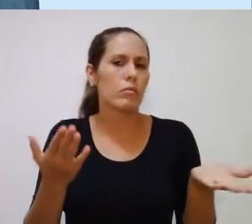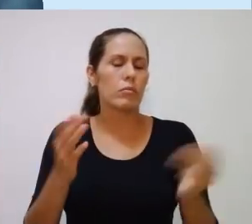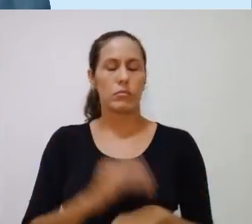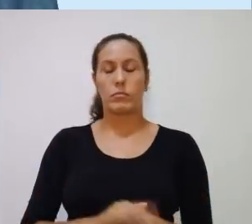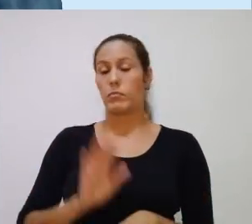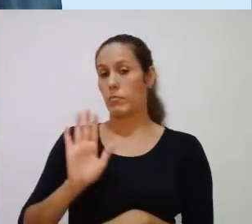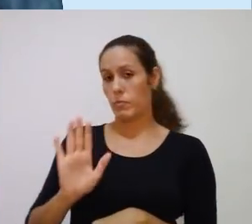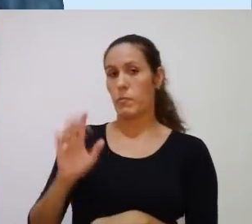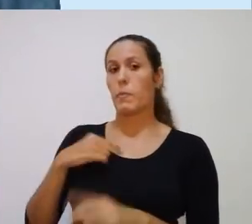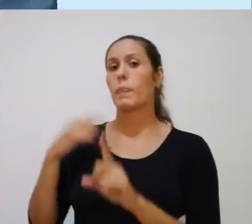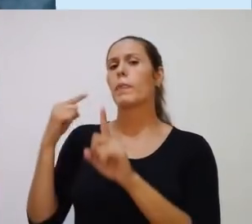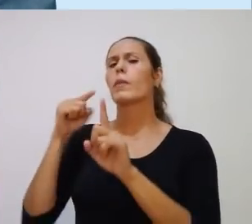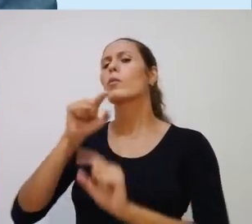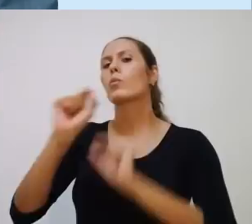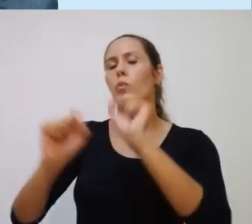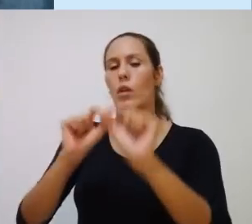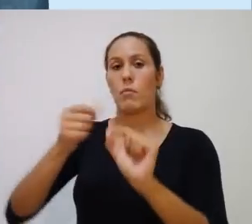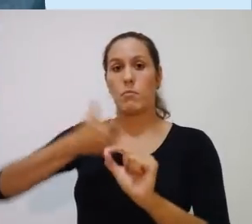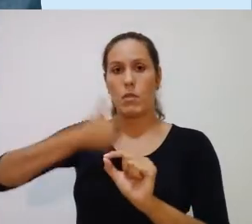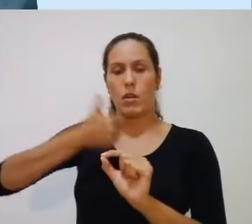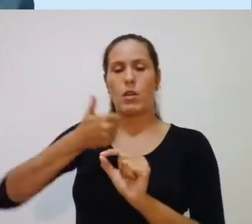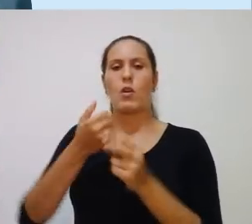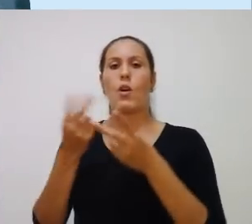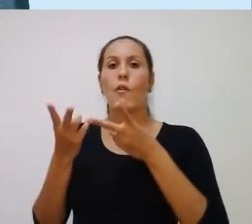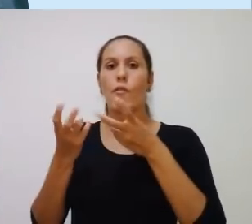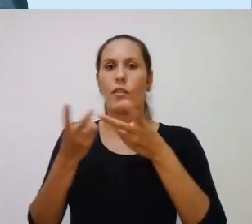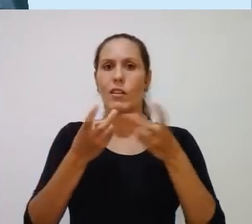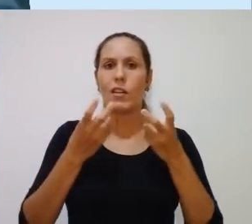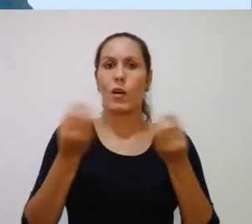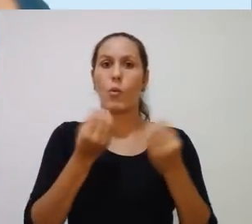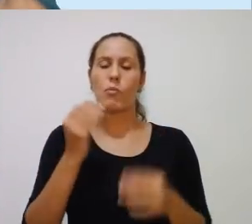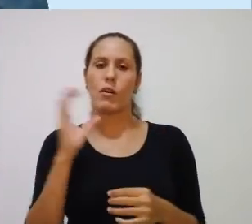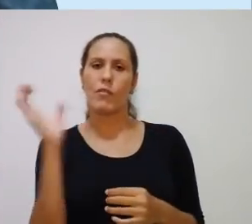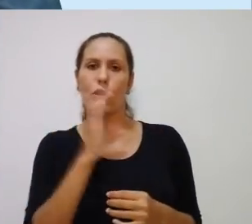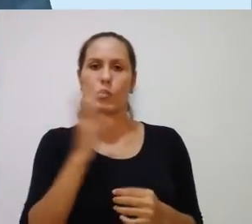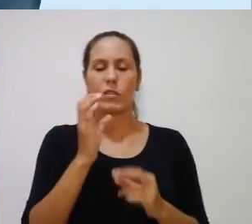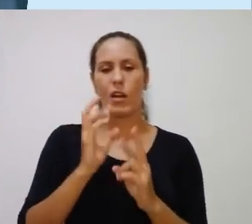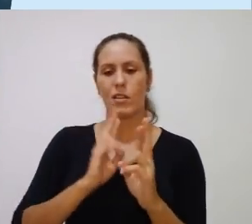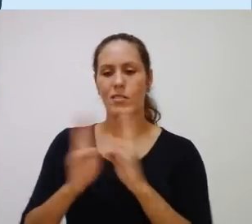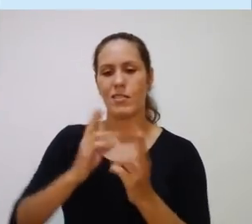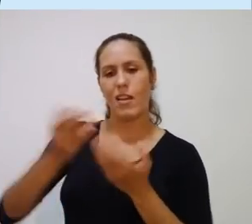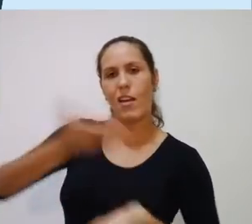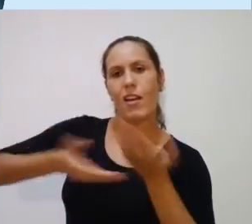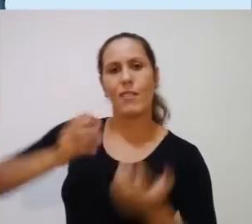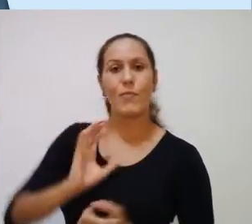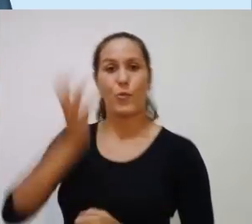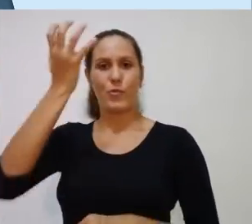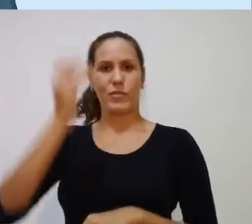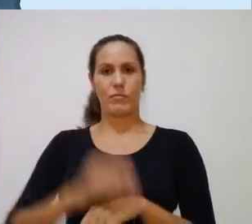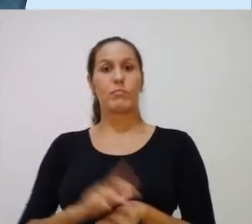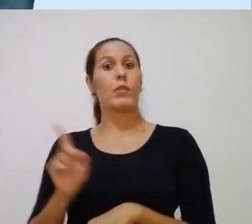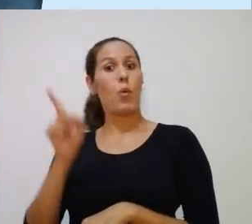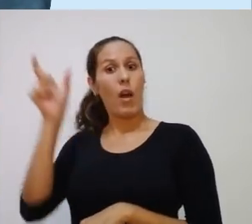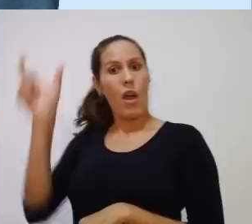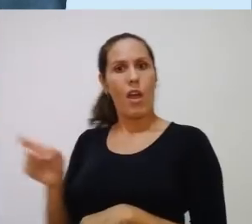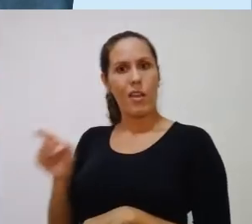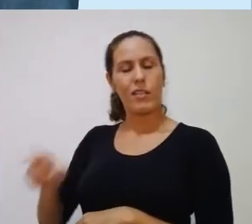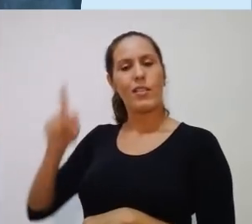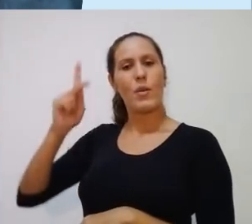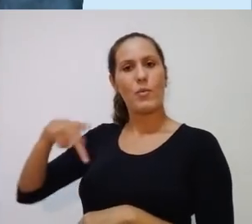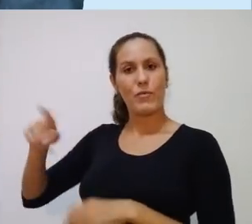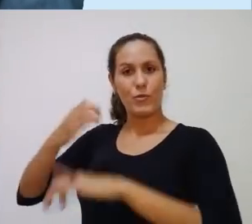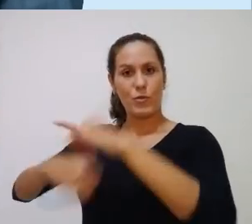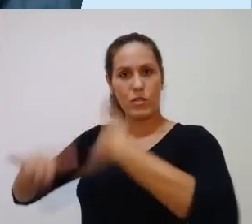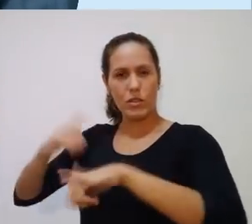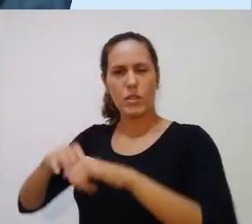de pesquisa dela? O objeto foi verificar a velocidade das reações ocorridas. Então, o professor de Química, ele queria